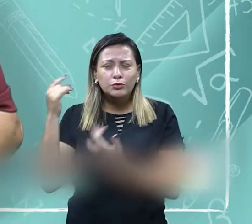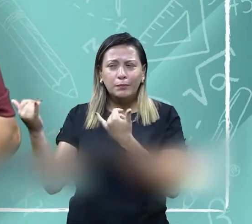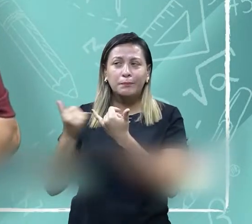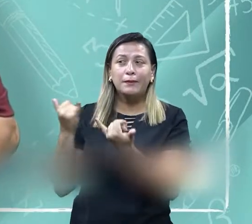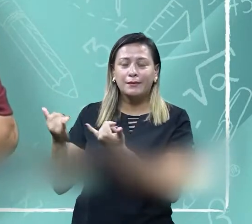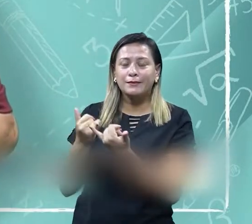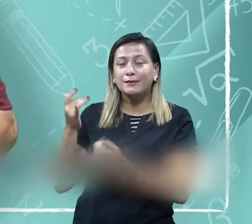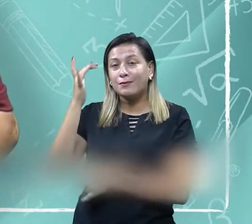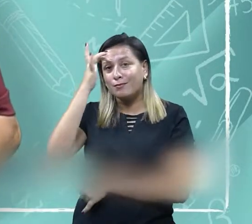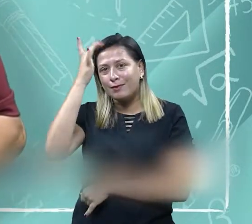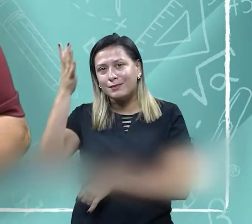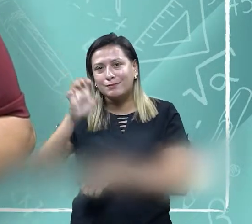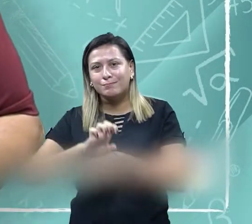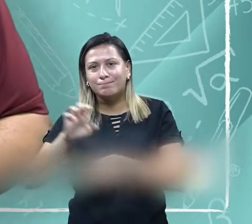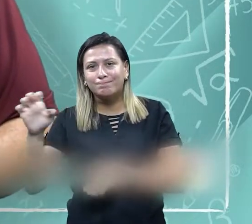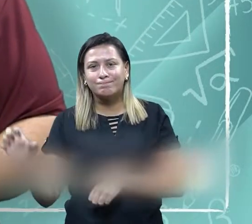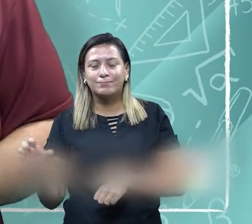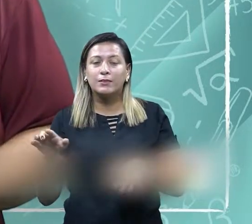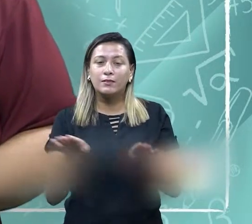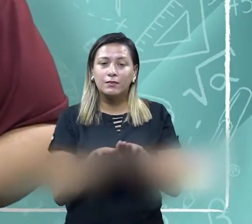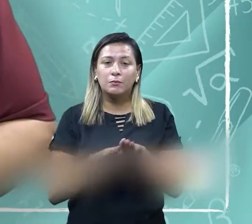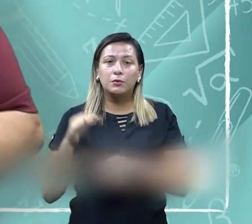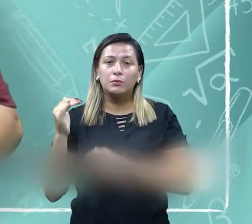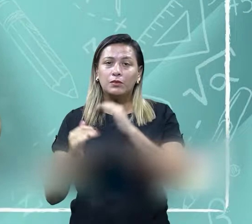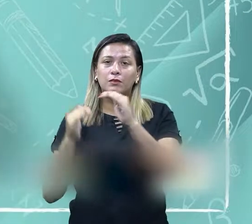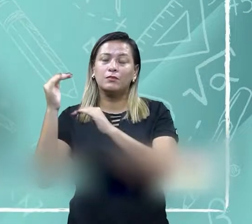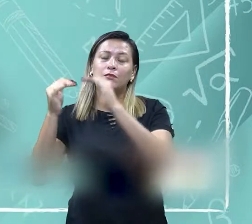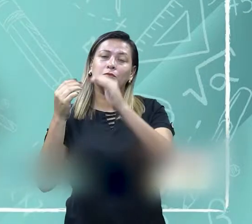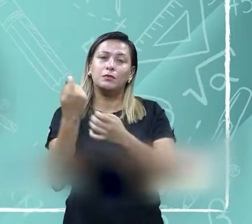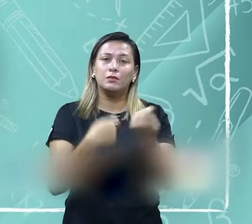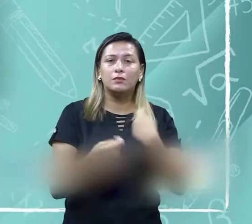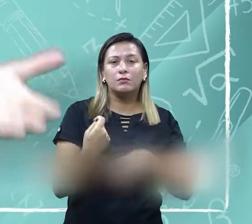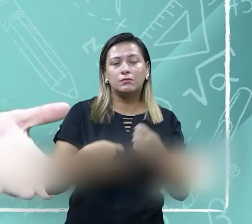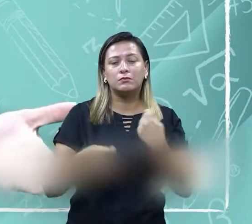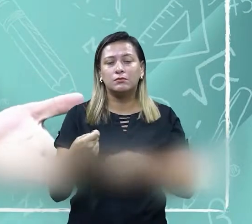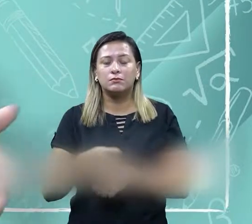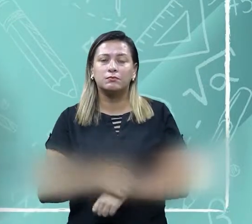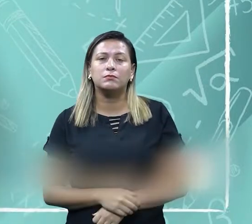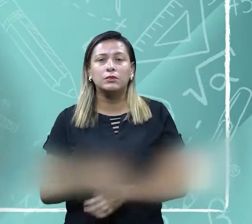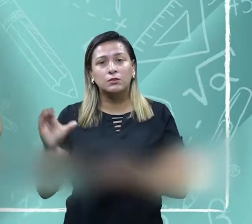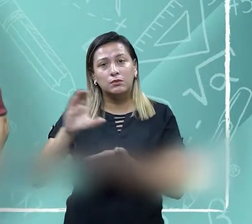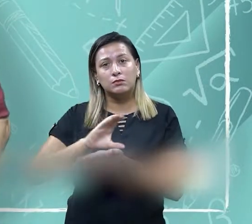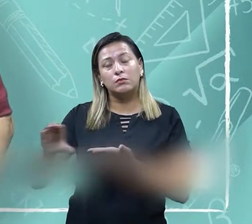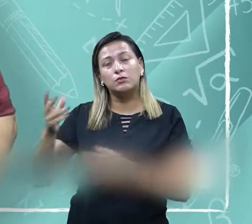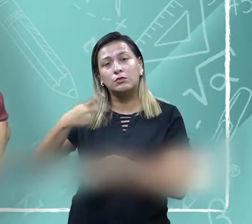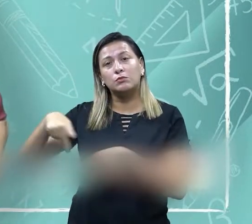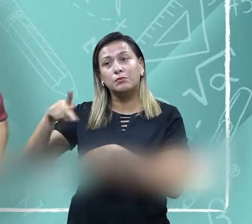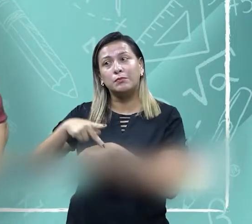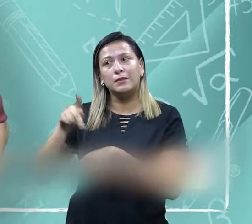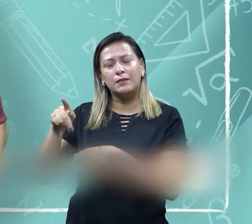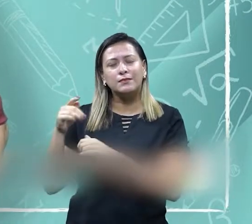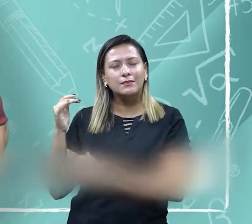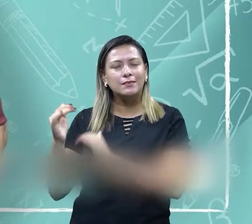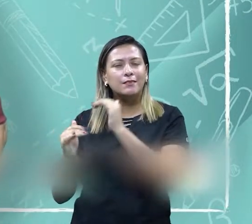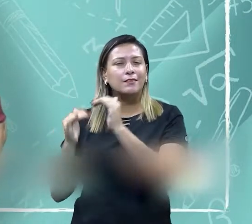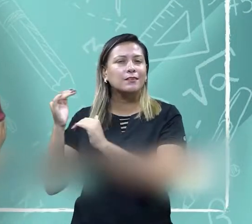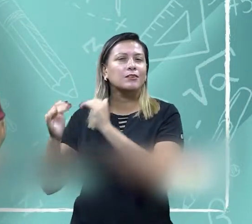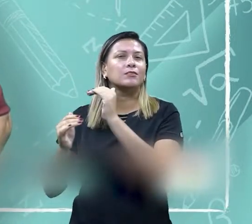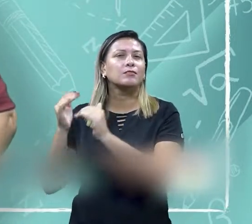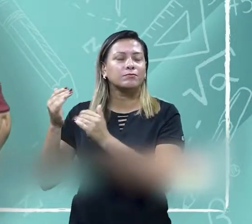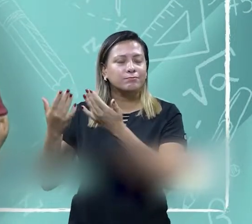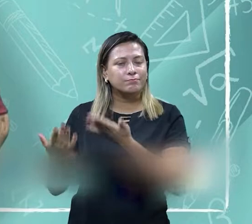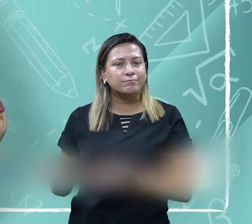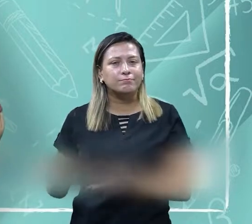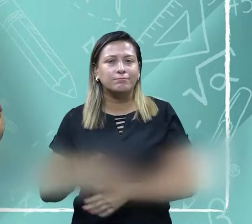alguns produtos. O crescimento econômico, você investir num país que está em pleno crescimento, tá